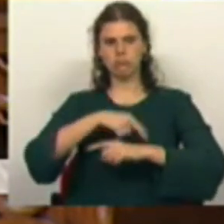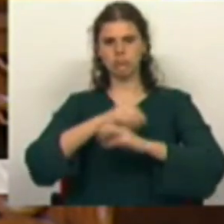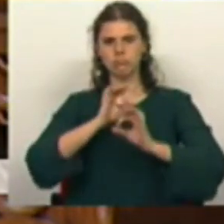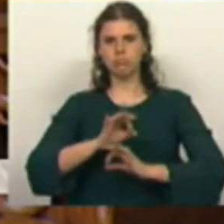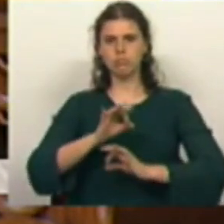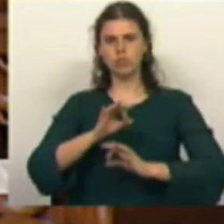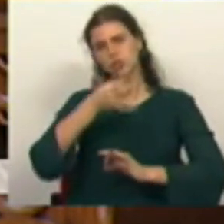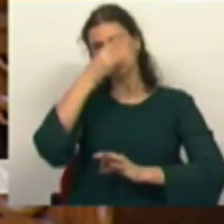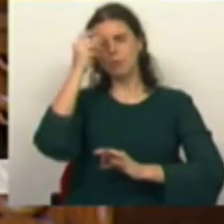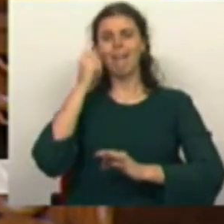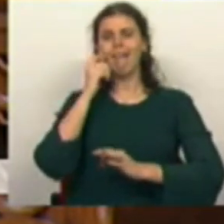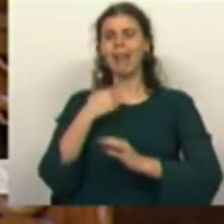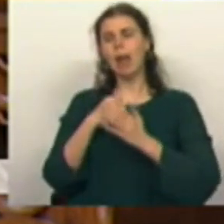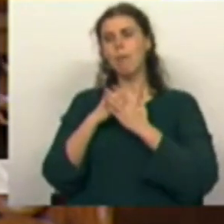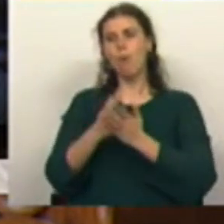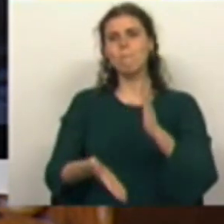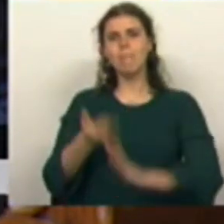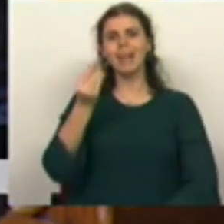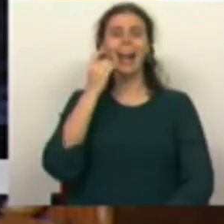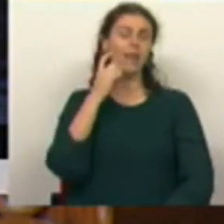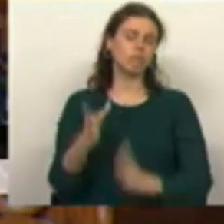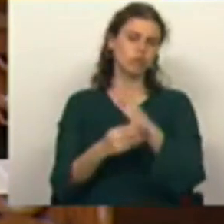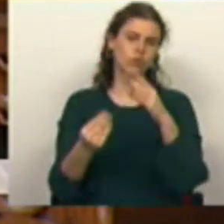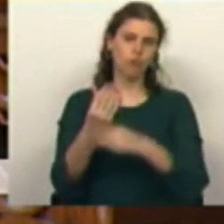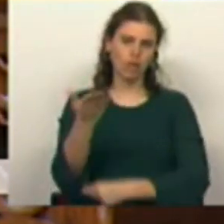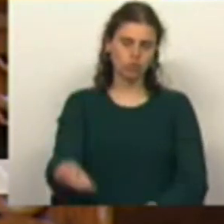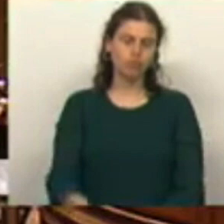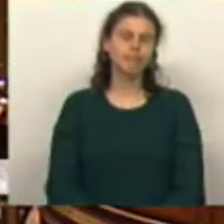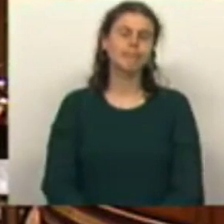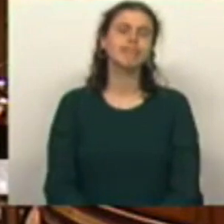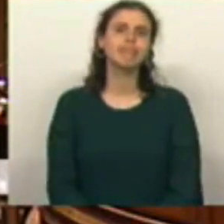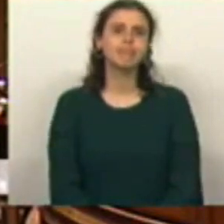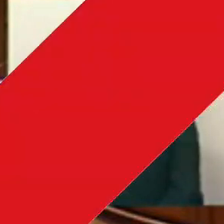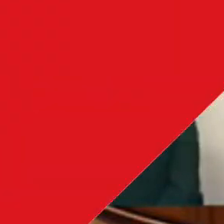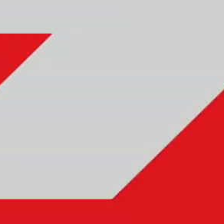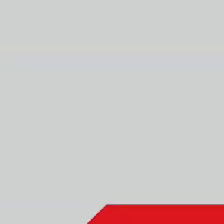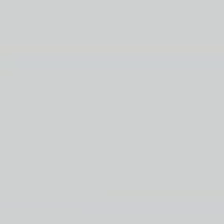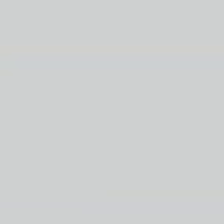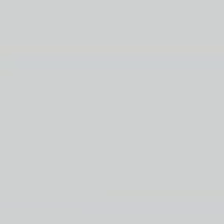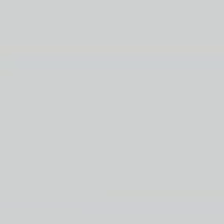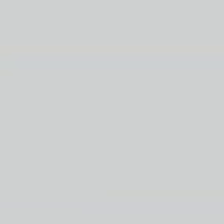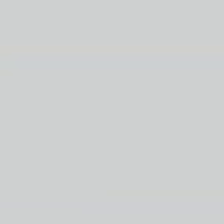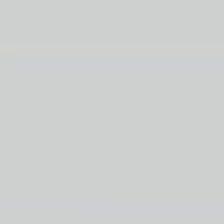mais contribuem para uma justiça forte, que são também os advogados. Obrigado.